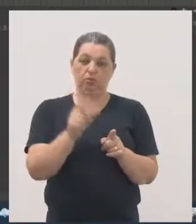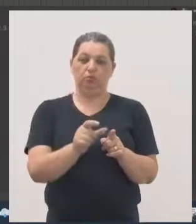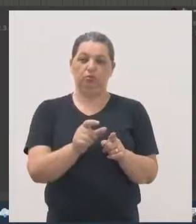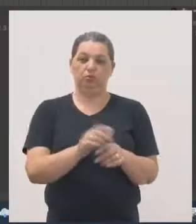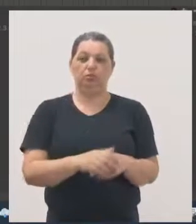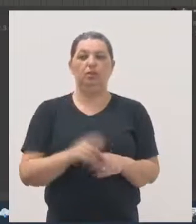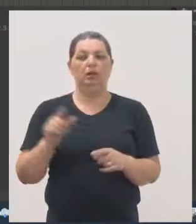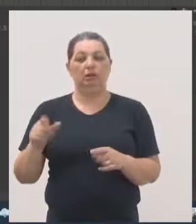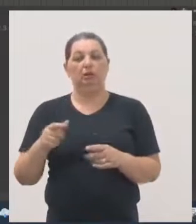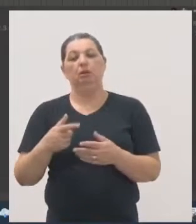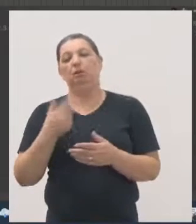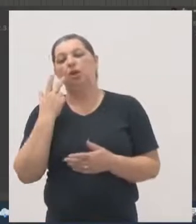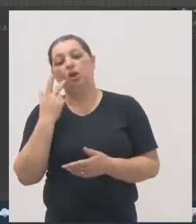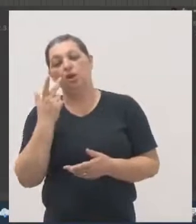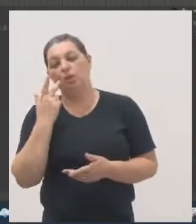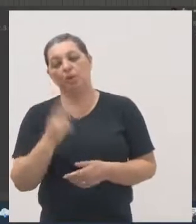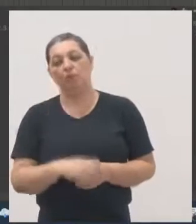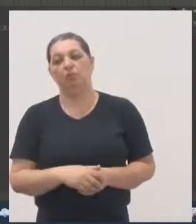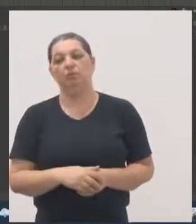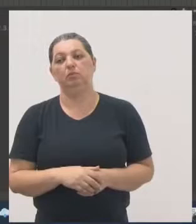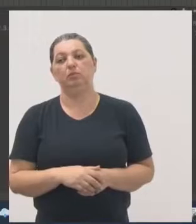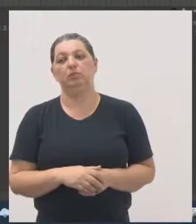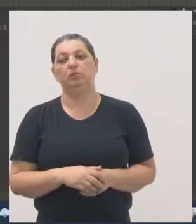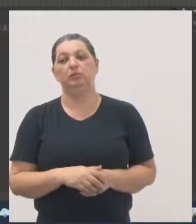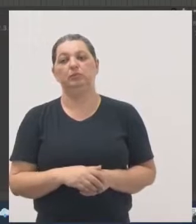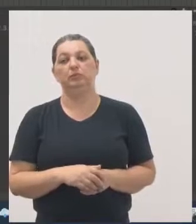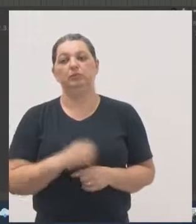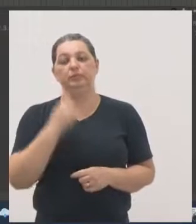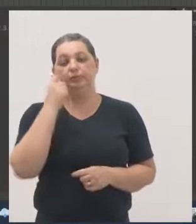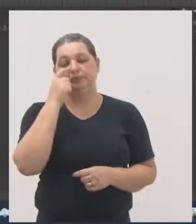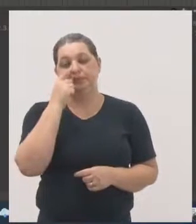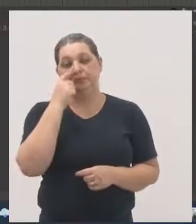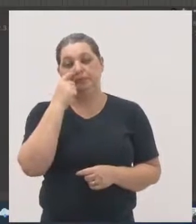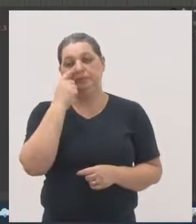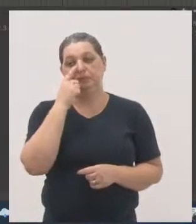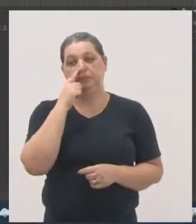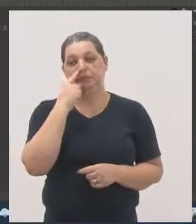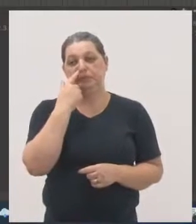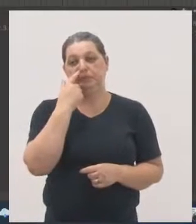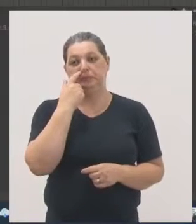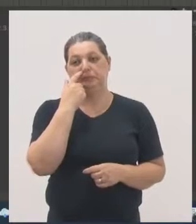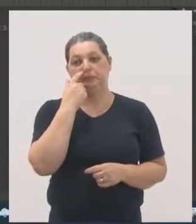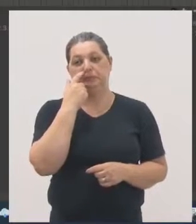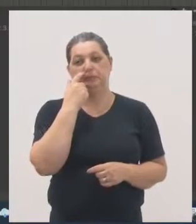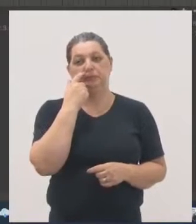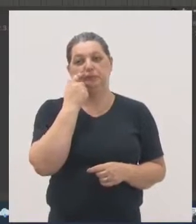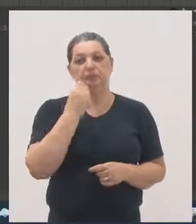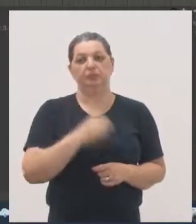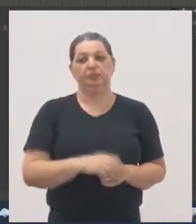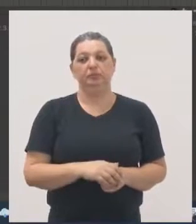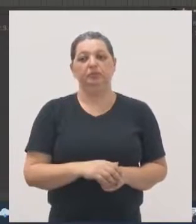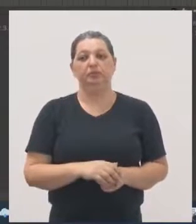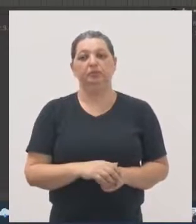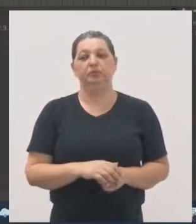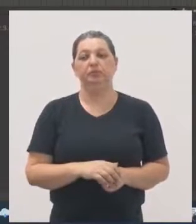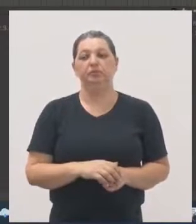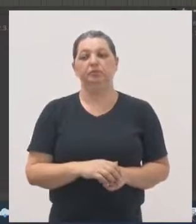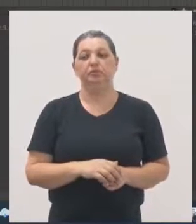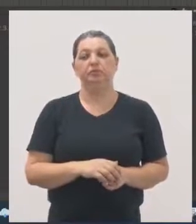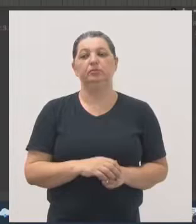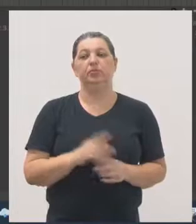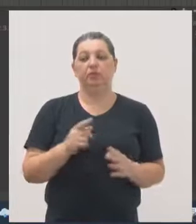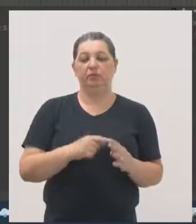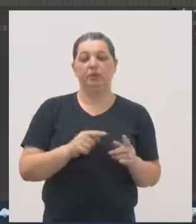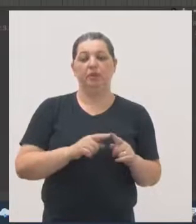seria normal. A finalidade do podcast. Então, a finalidade do podcast. Então, a finalidade aí ele vai